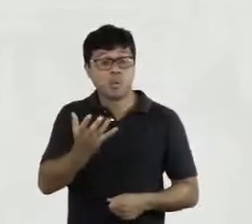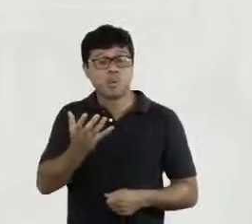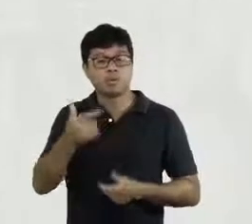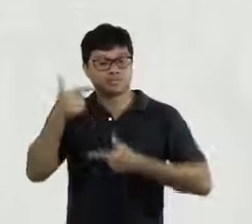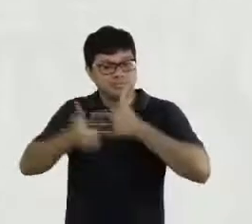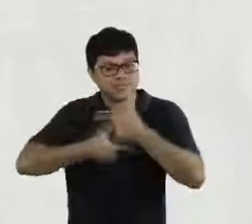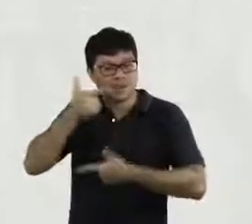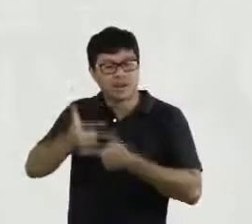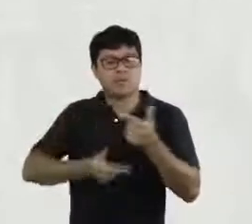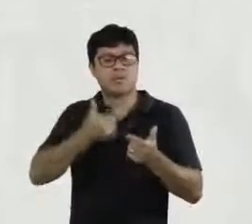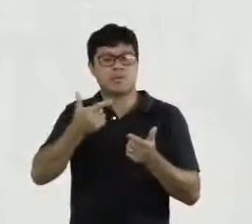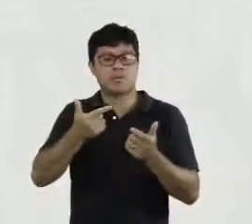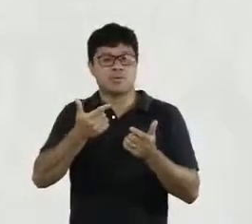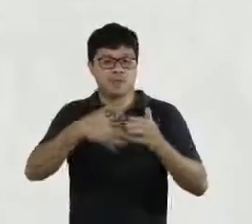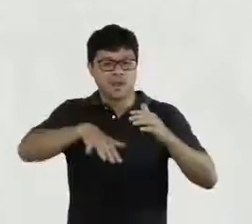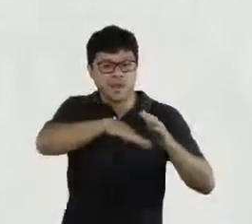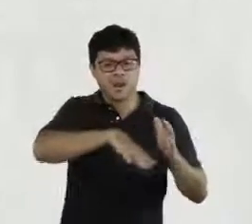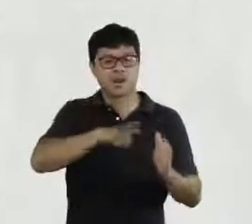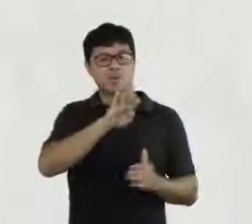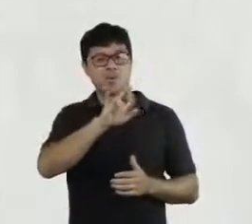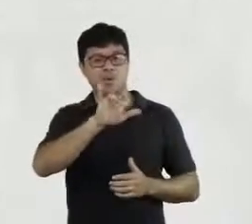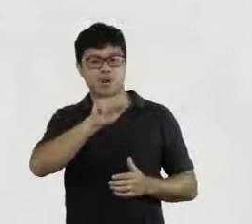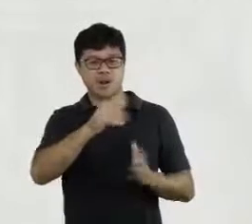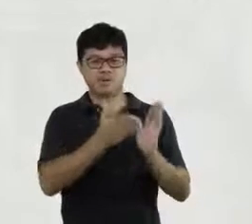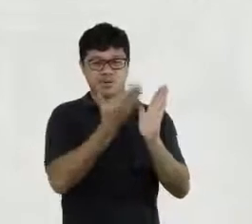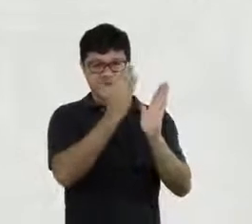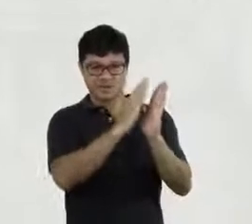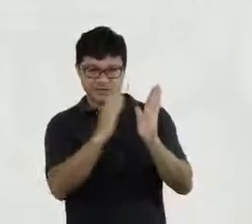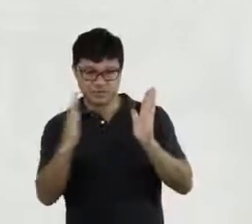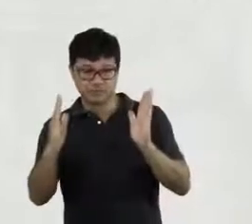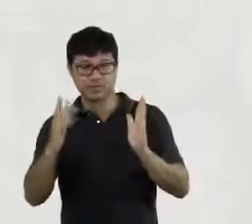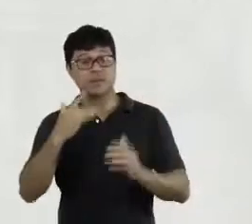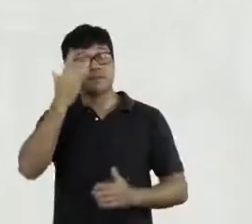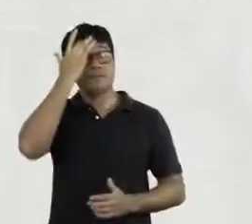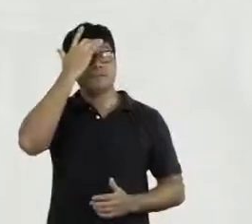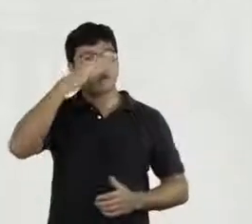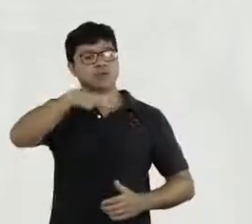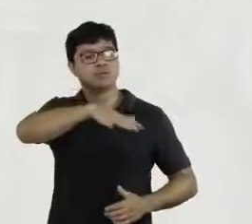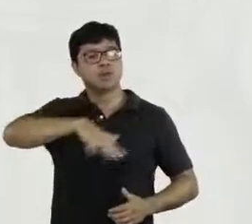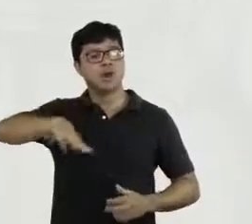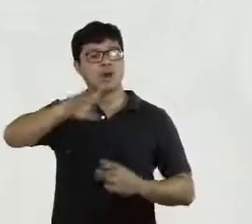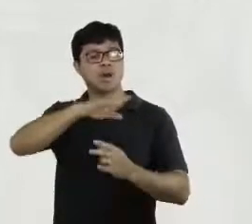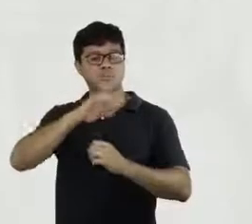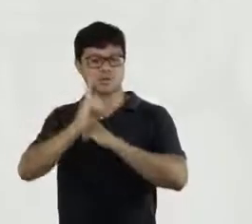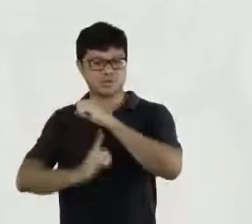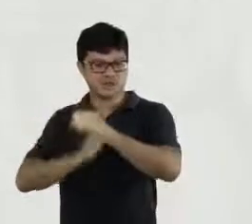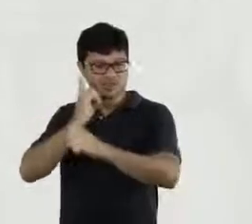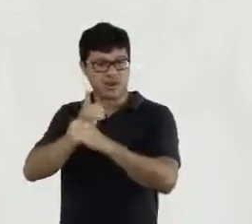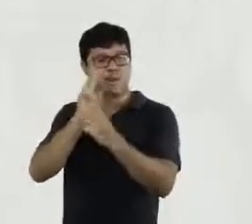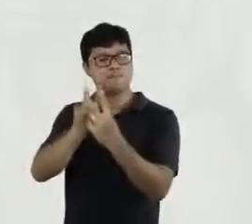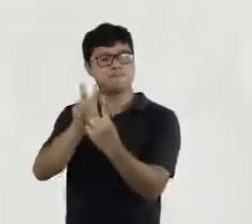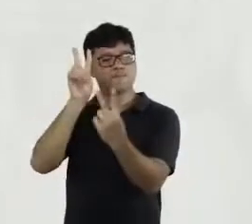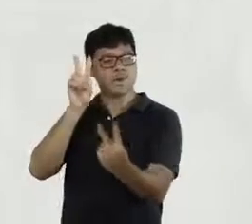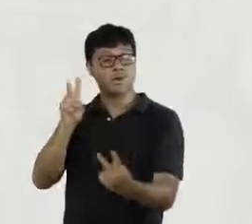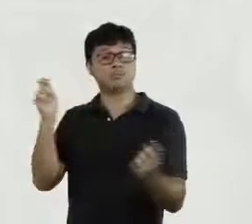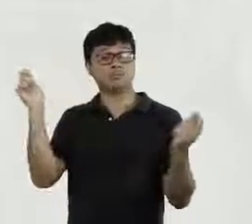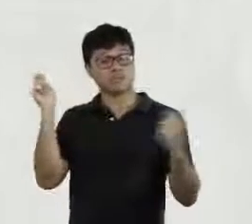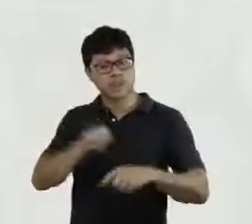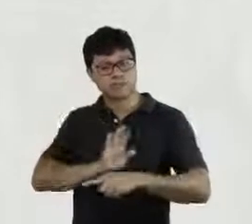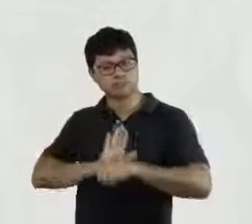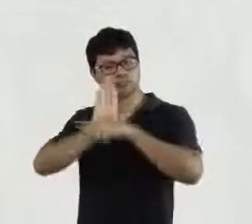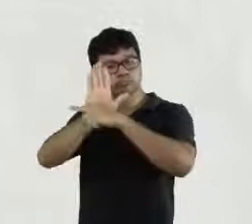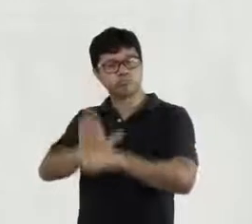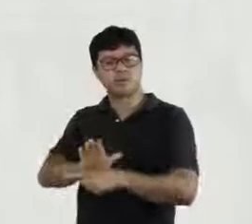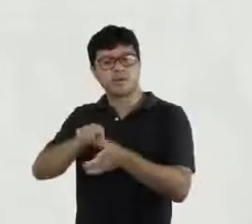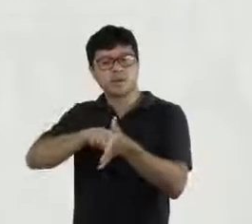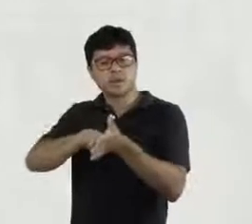para o trabalho bibliográfico. Esse conjunto de facilidades do ambiente digital contribui para a eficiência